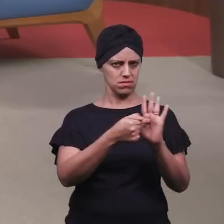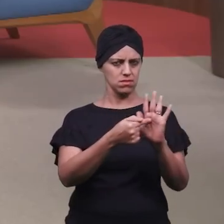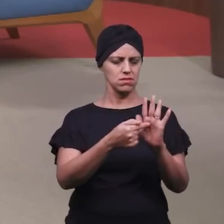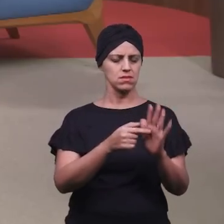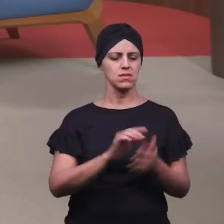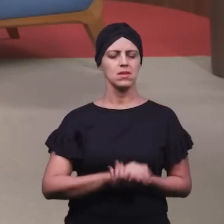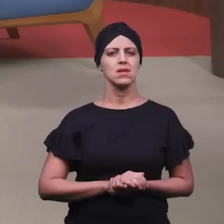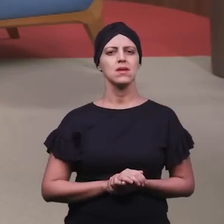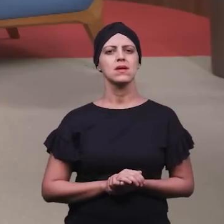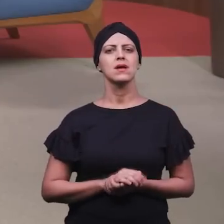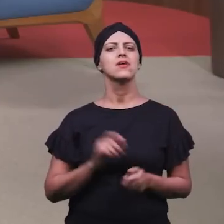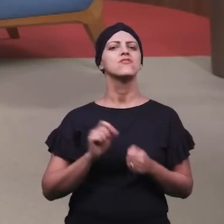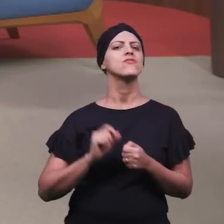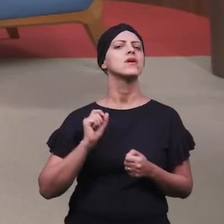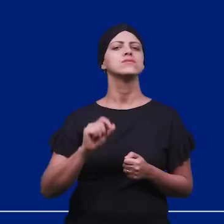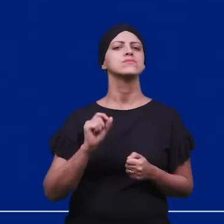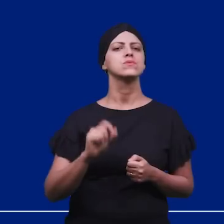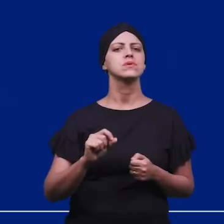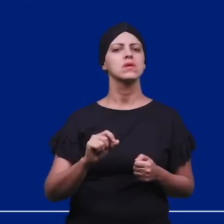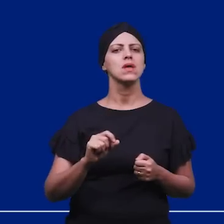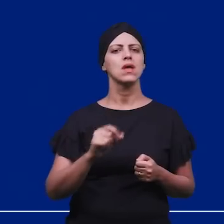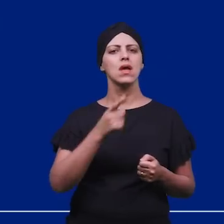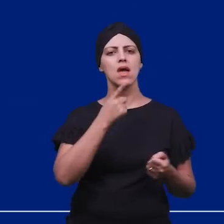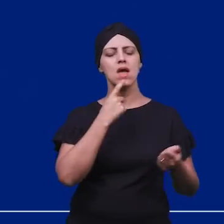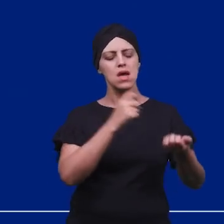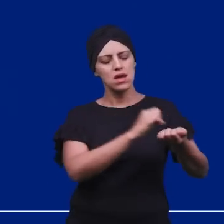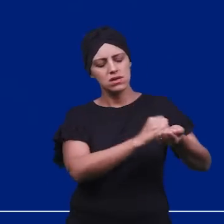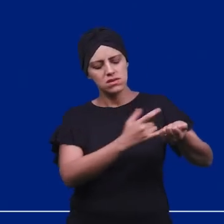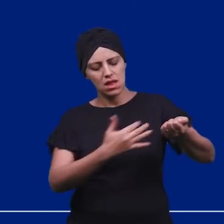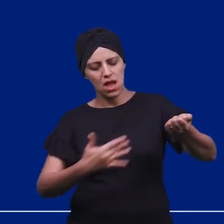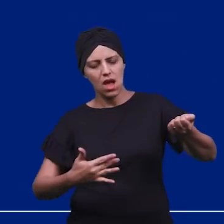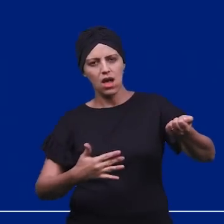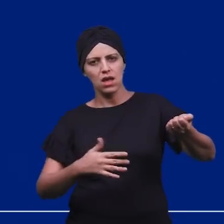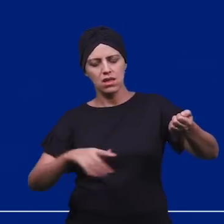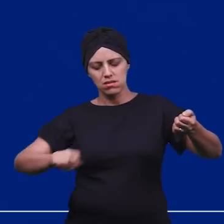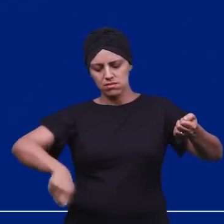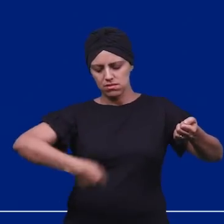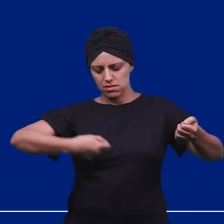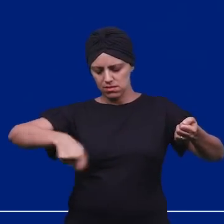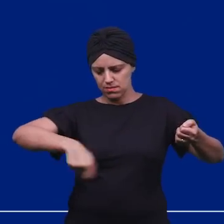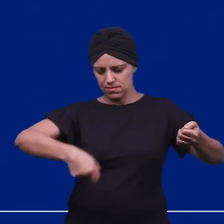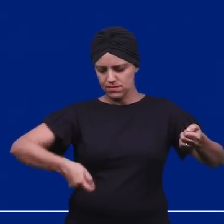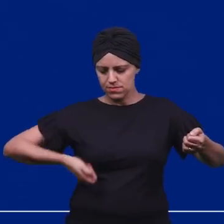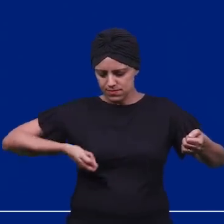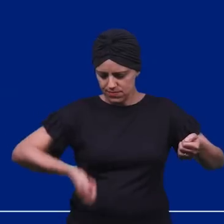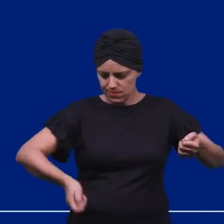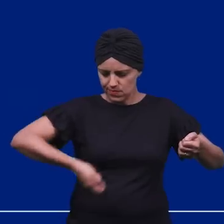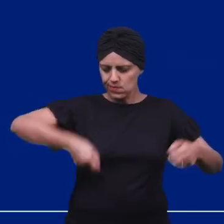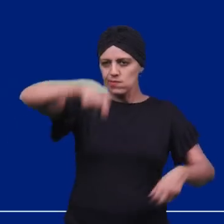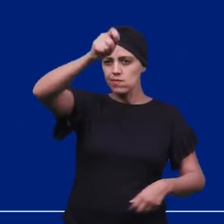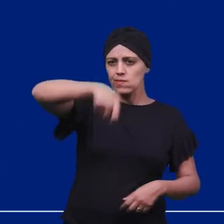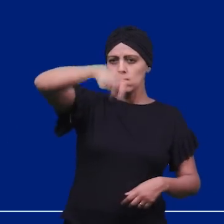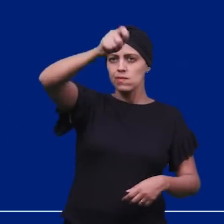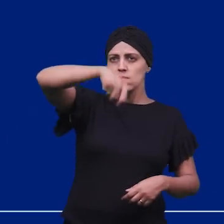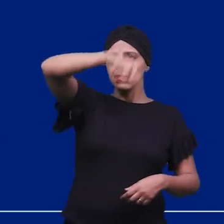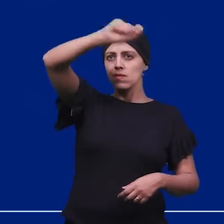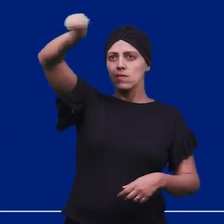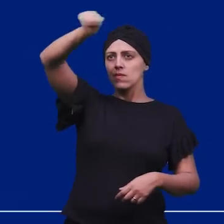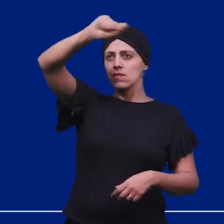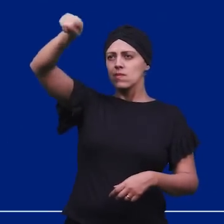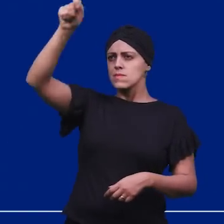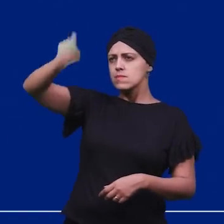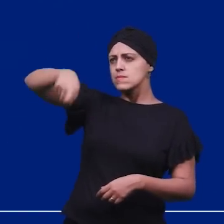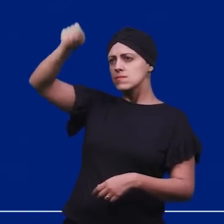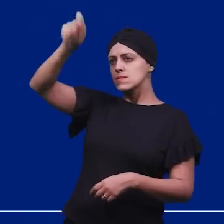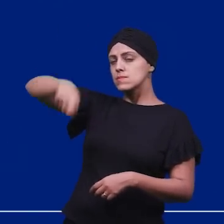12, verso 7. Diz assim: E tomarão do sangue, e poloão em ambas as ombreiras e na